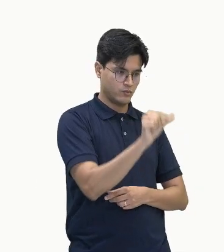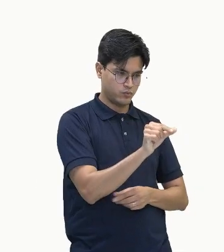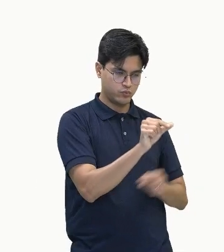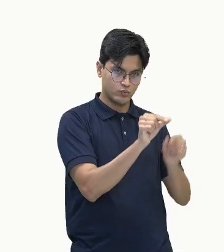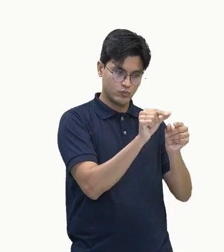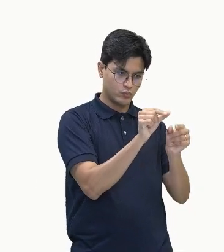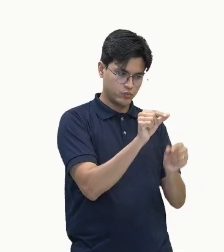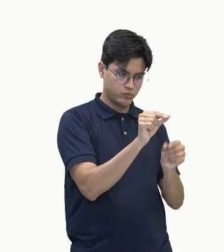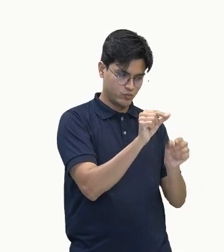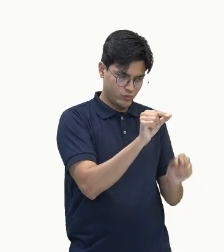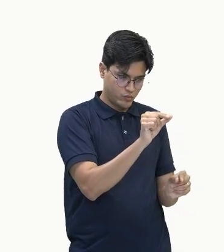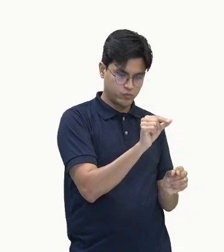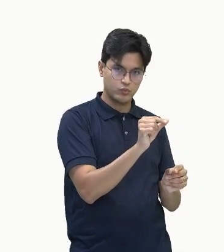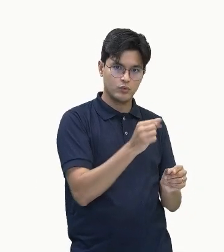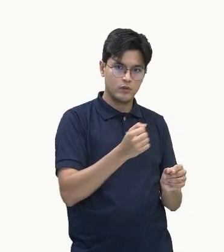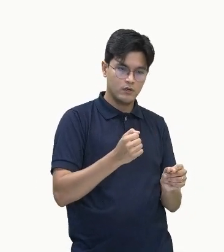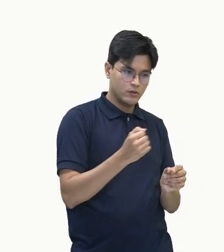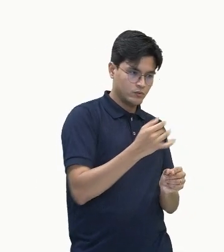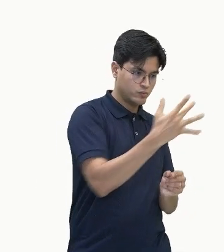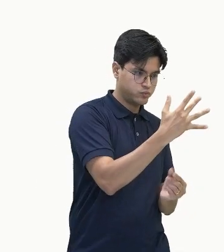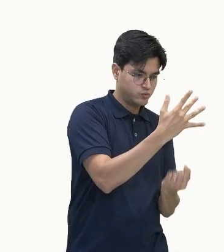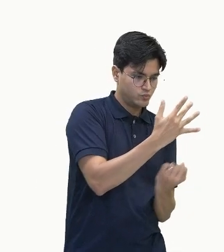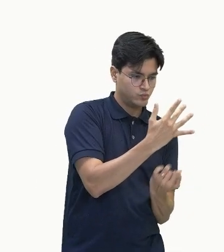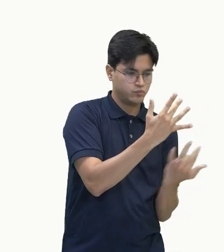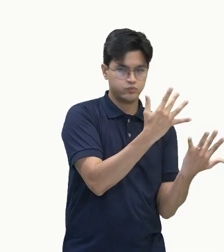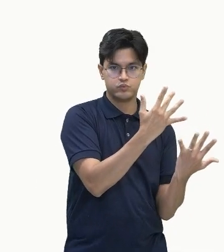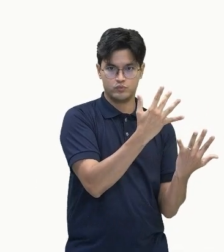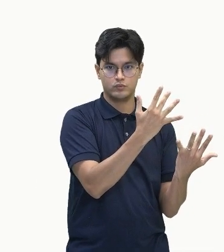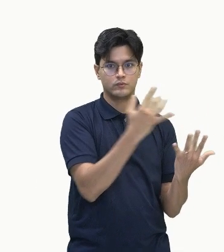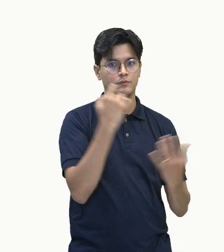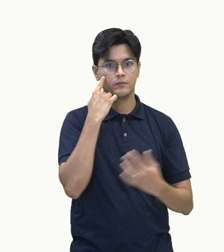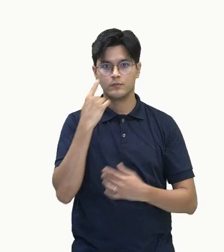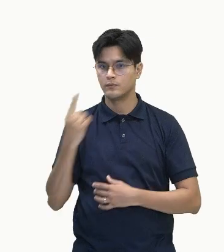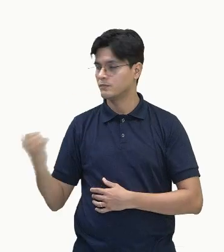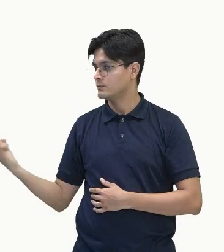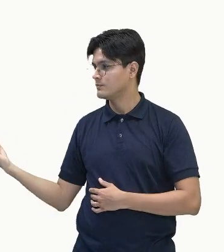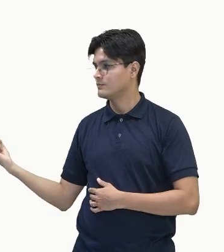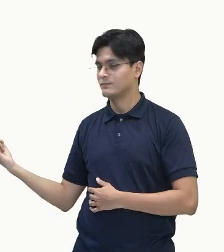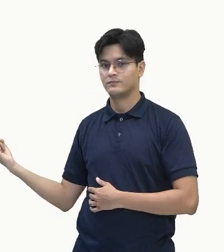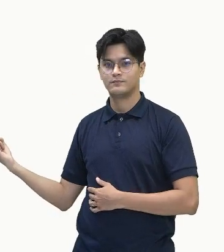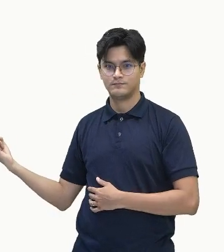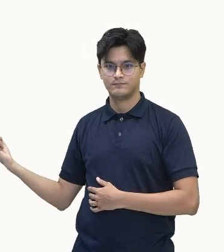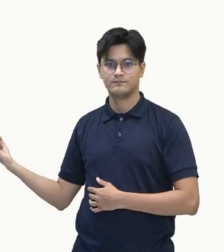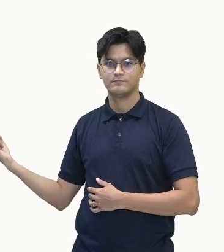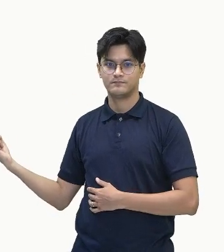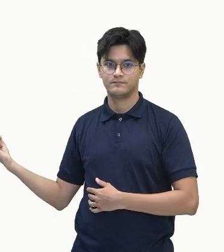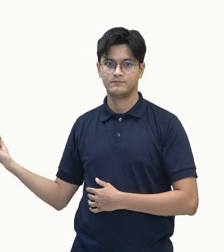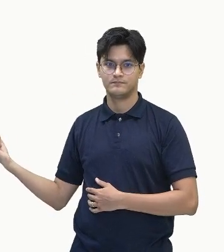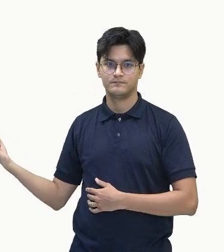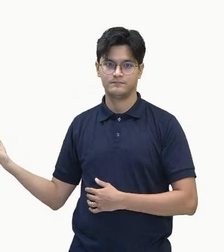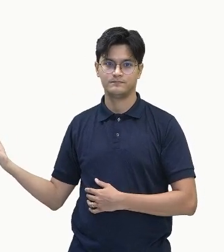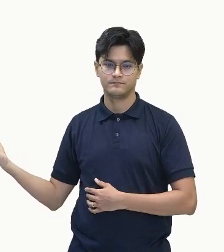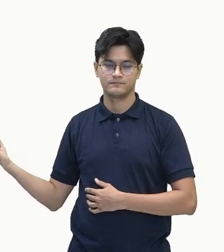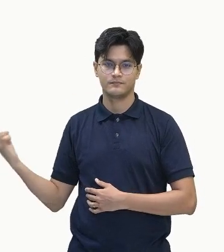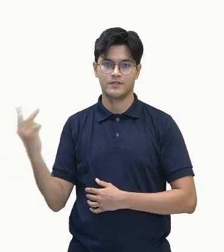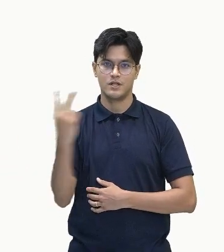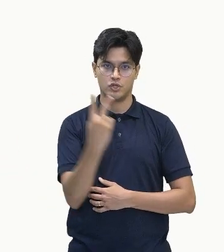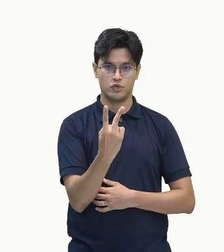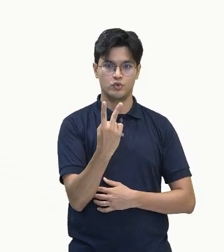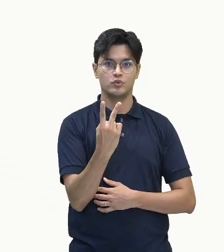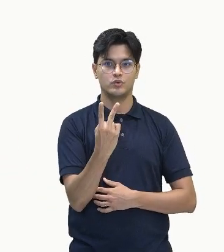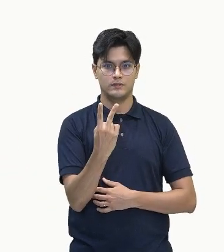anteparo, saem duas emissões de luz diferentes. Uma aqui a S1, né? E a outra